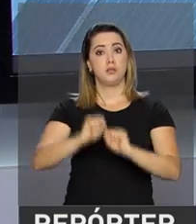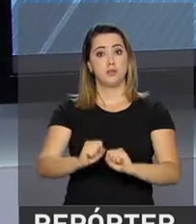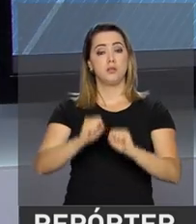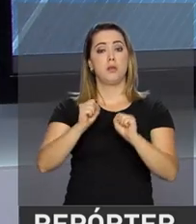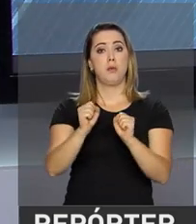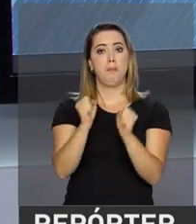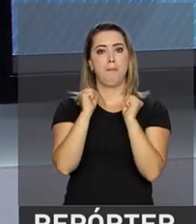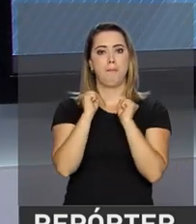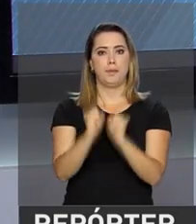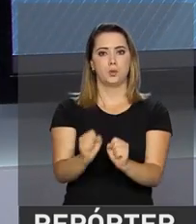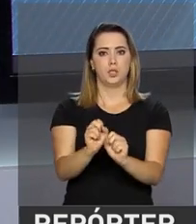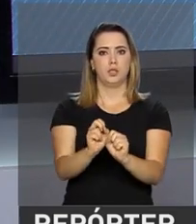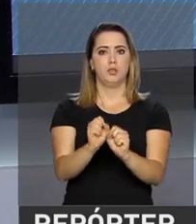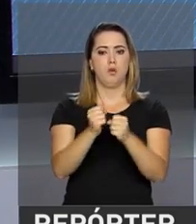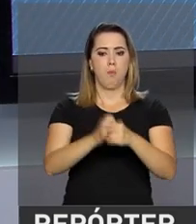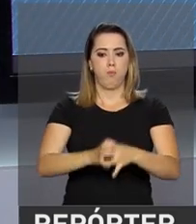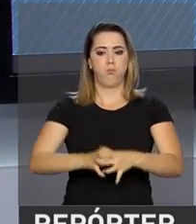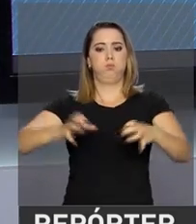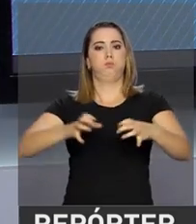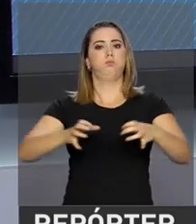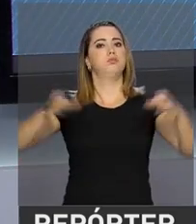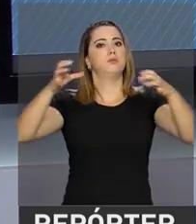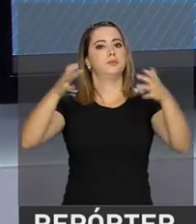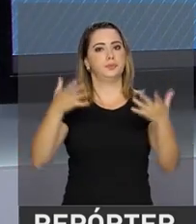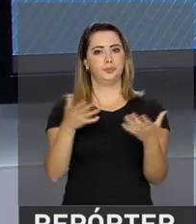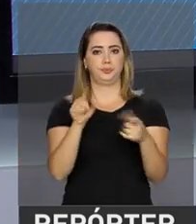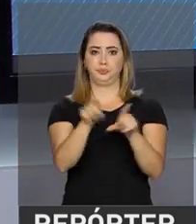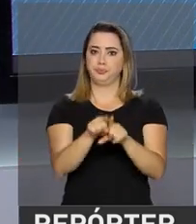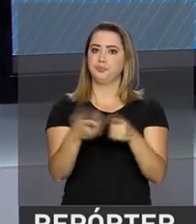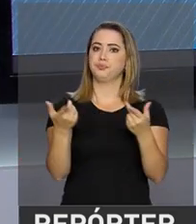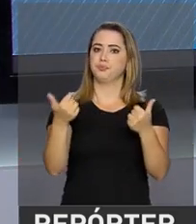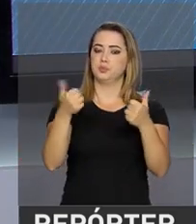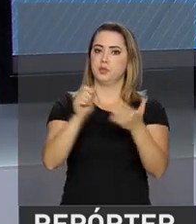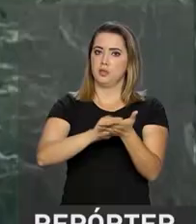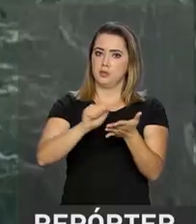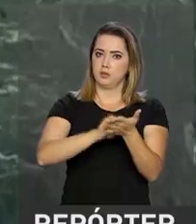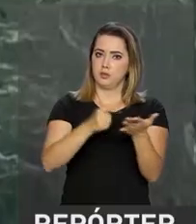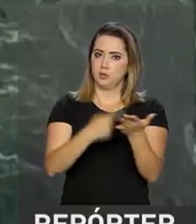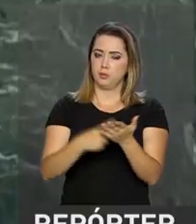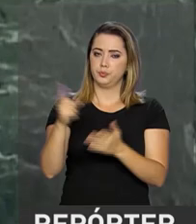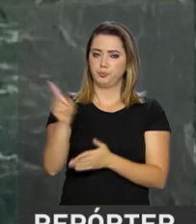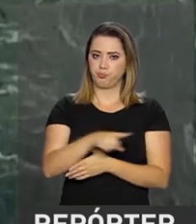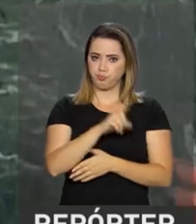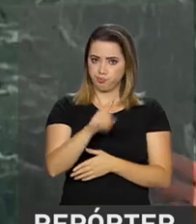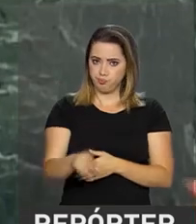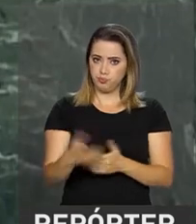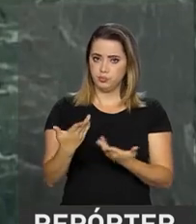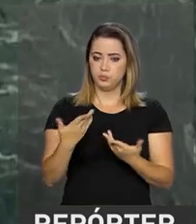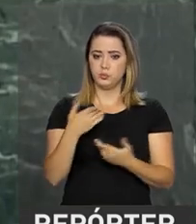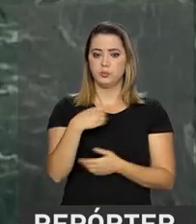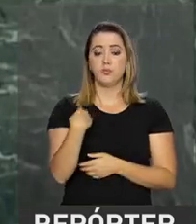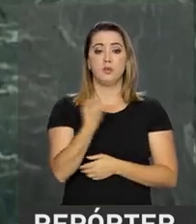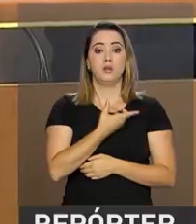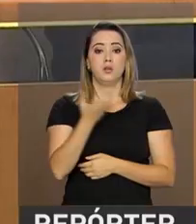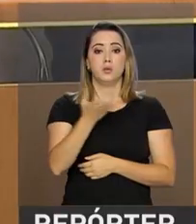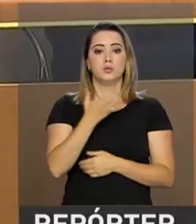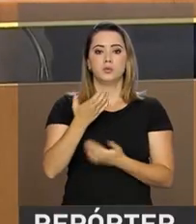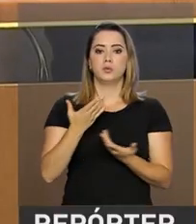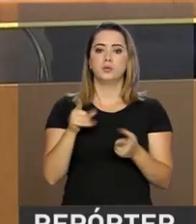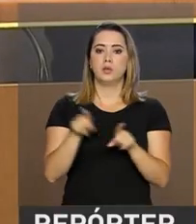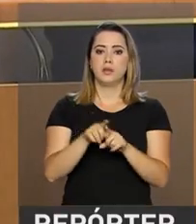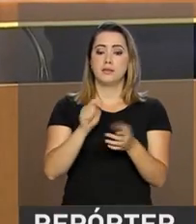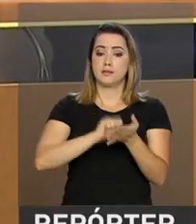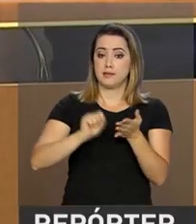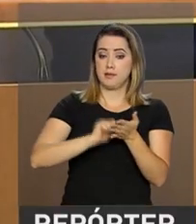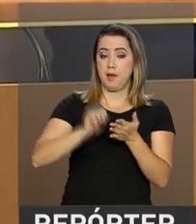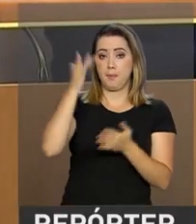todas elas assinem um acordo sobre desarmamento. Vamos ouvir. Eu terei a honra de assinar